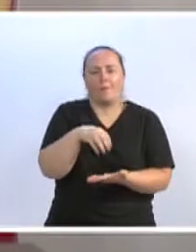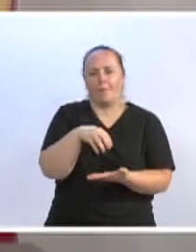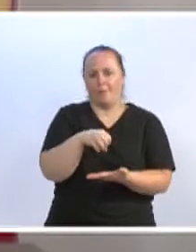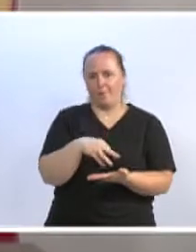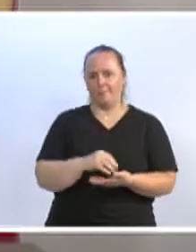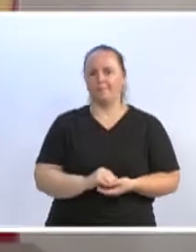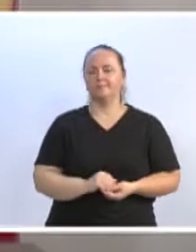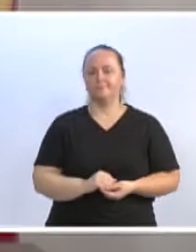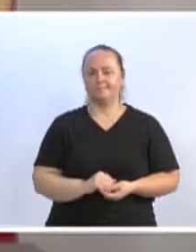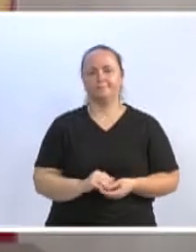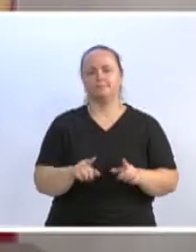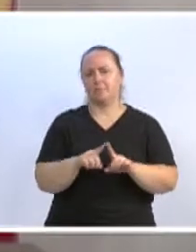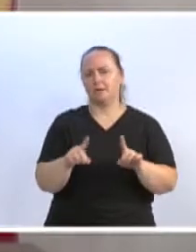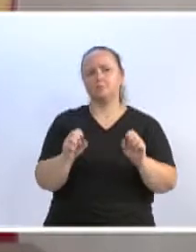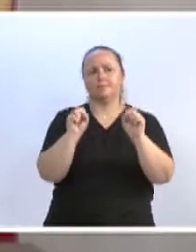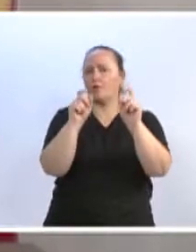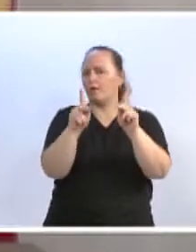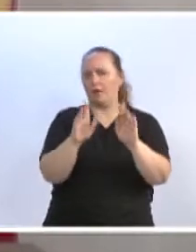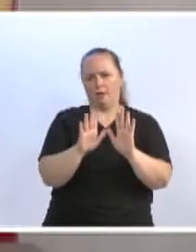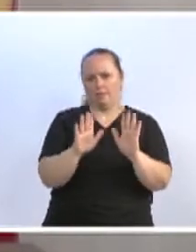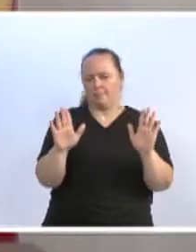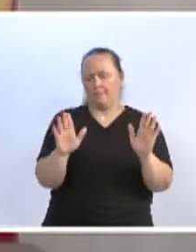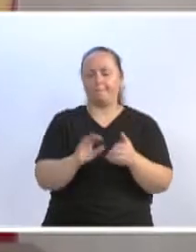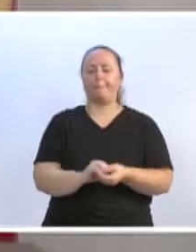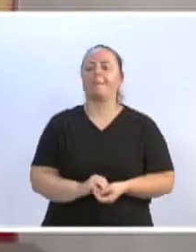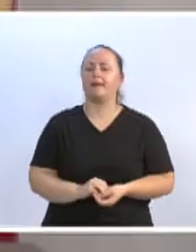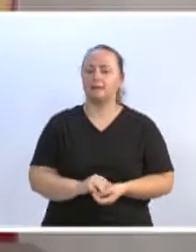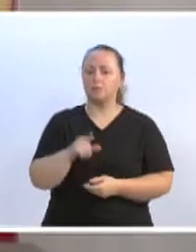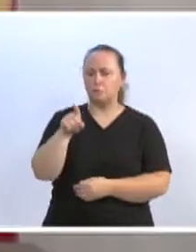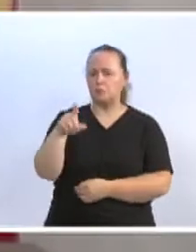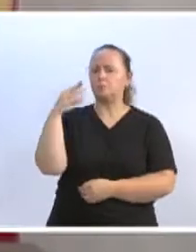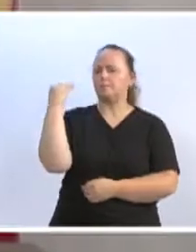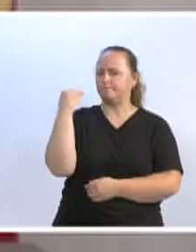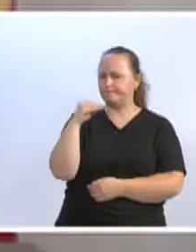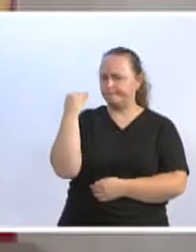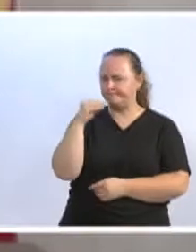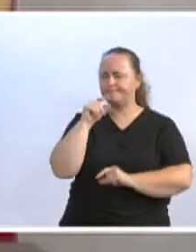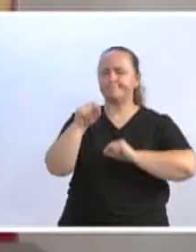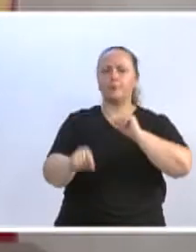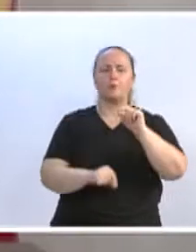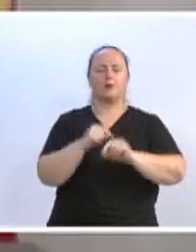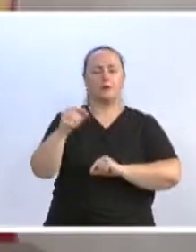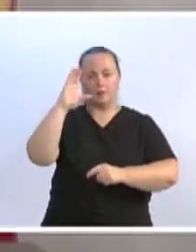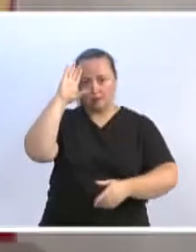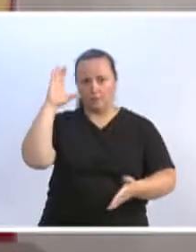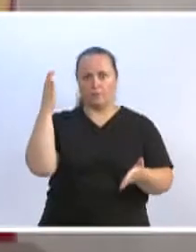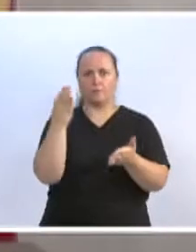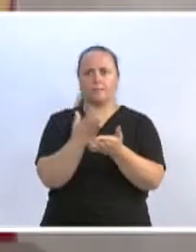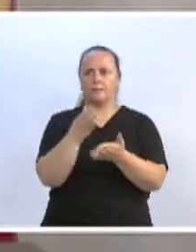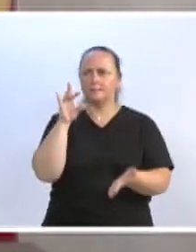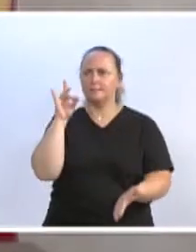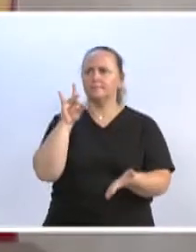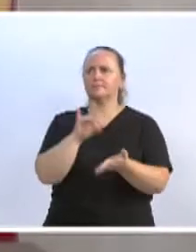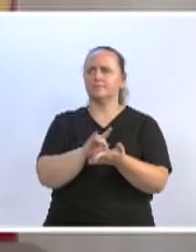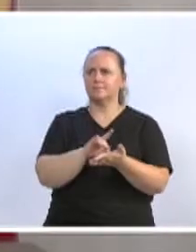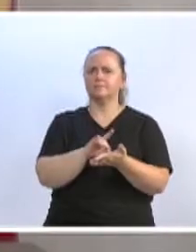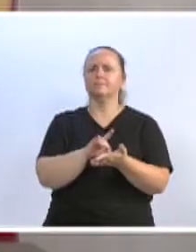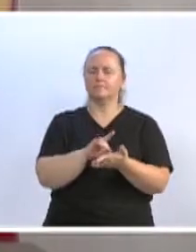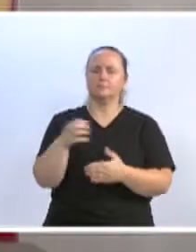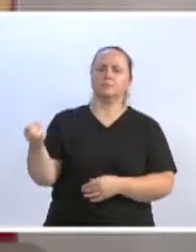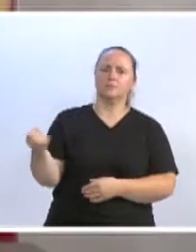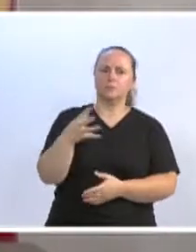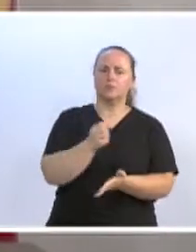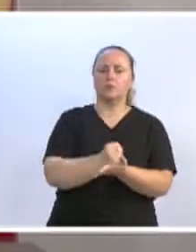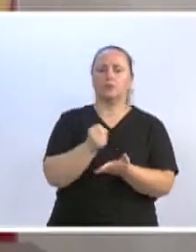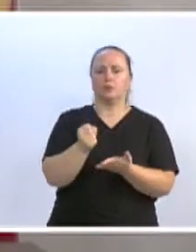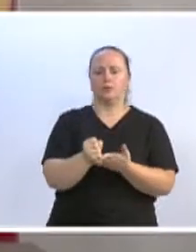gente diga assim: tudo bem, Linderson, você está me convencendo de que eu devo confiar na autenticidade do Novo Testamento.